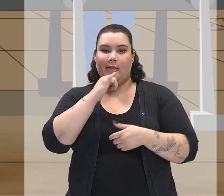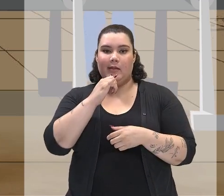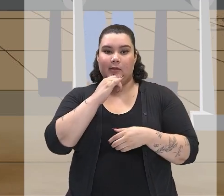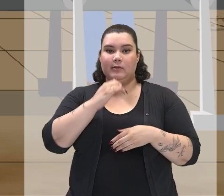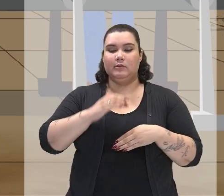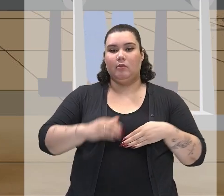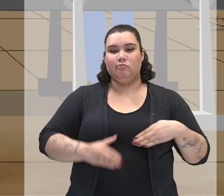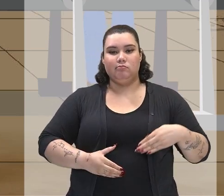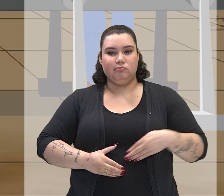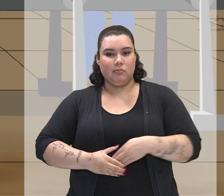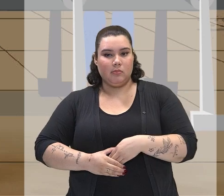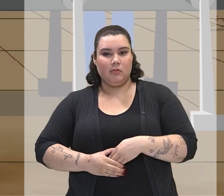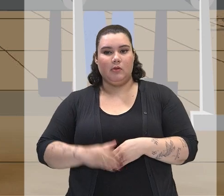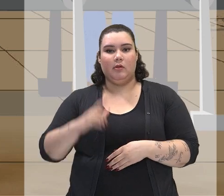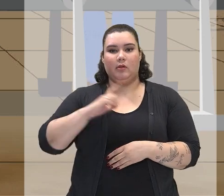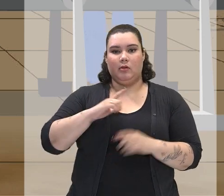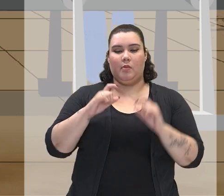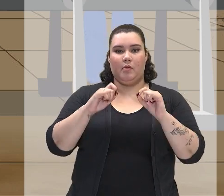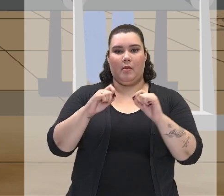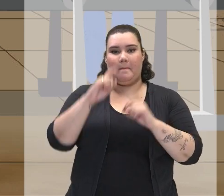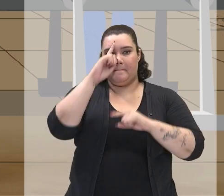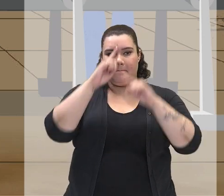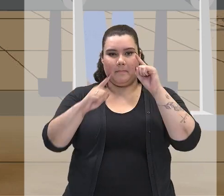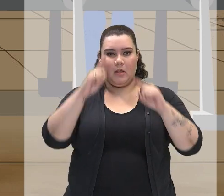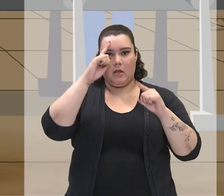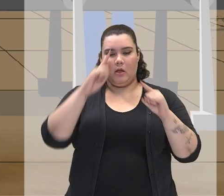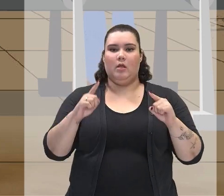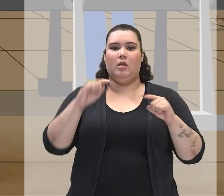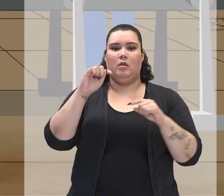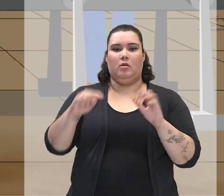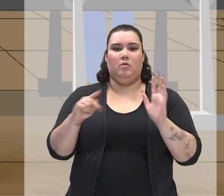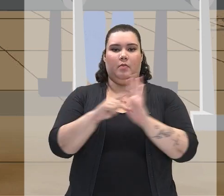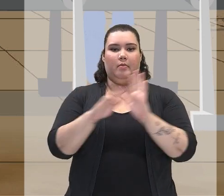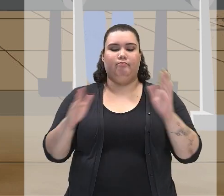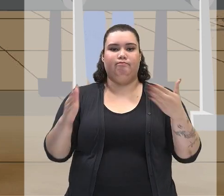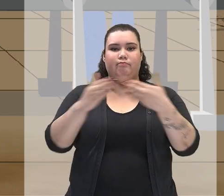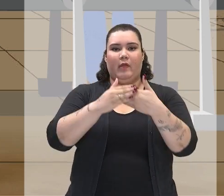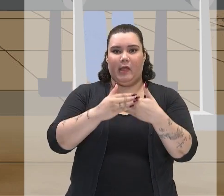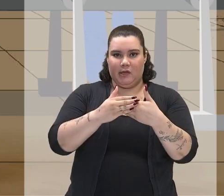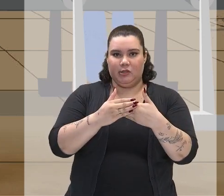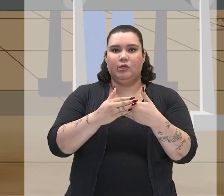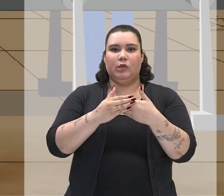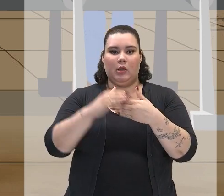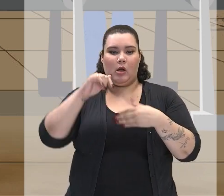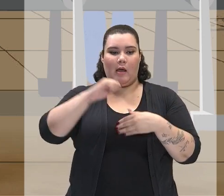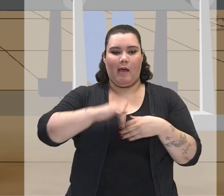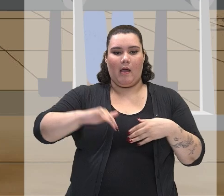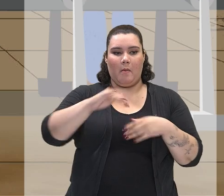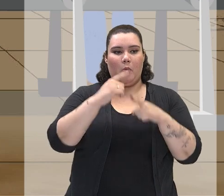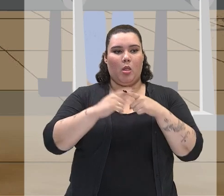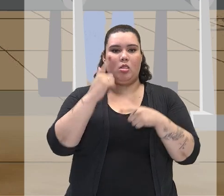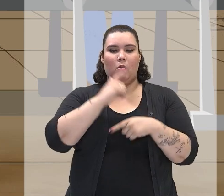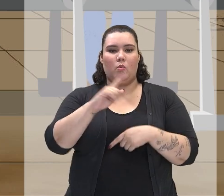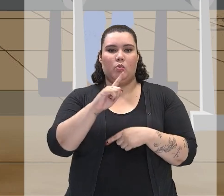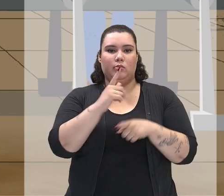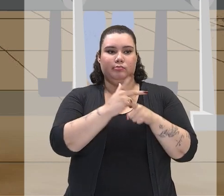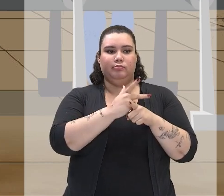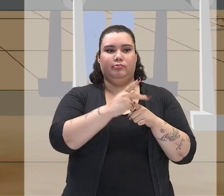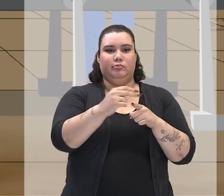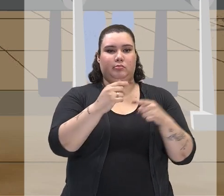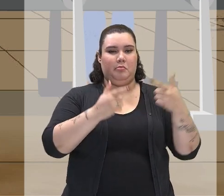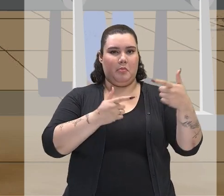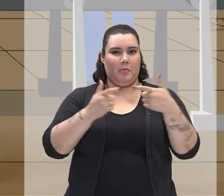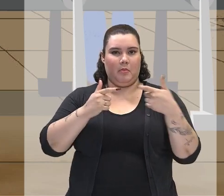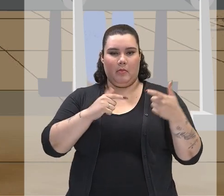Bonaparte, que declarou bloqueio continental ali contra a Inglaterra porque simplesmente não conseguia vencê-la em uma batalha